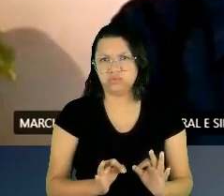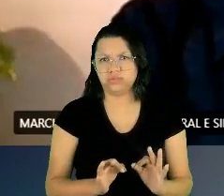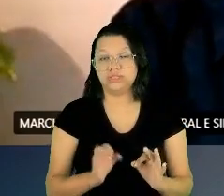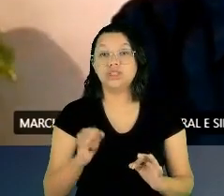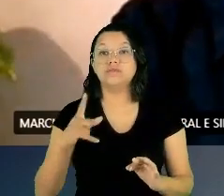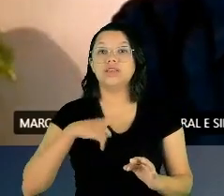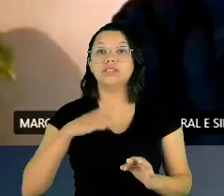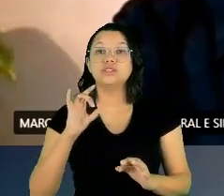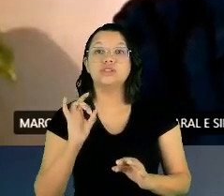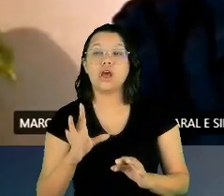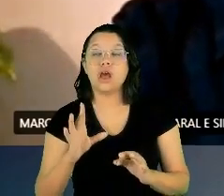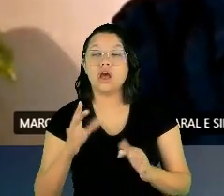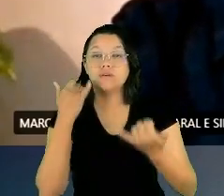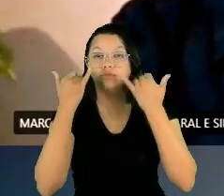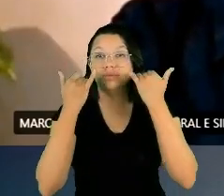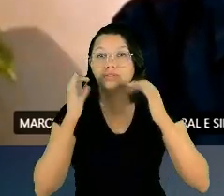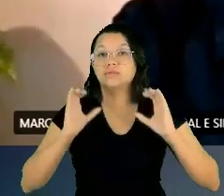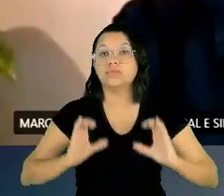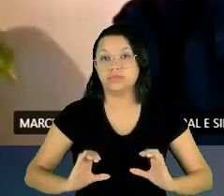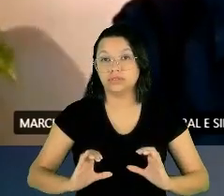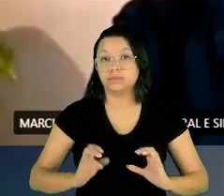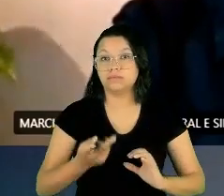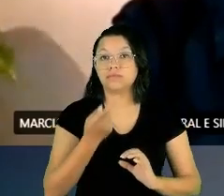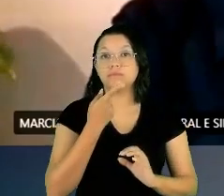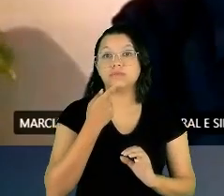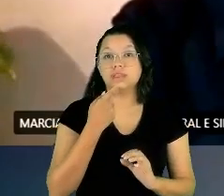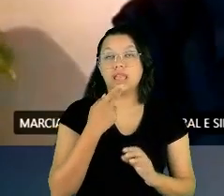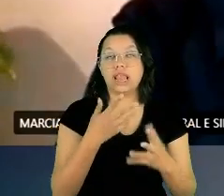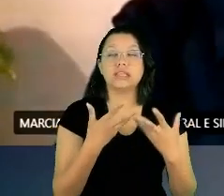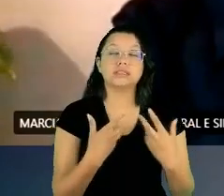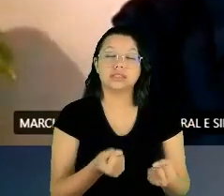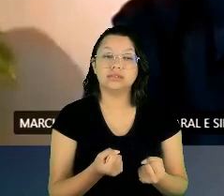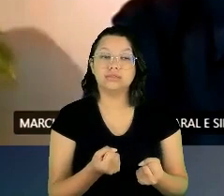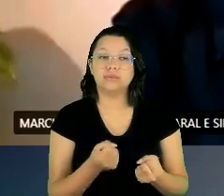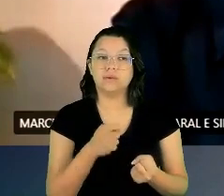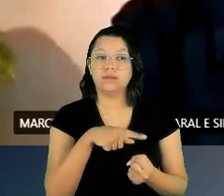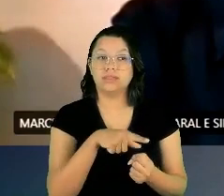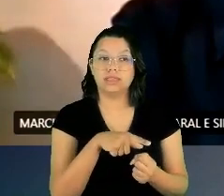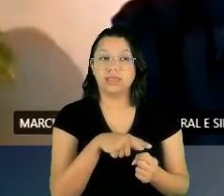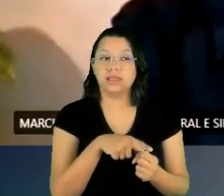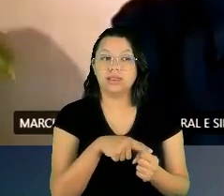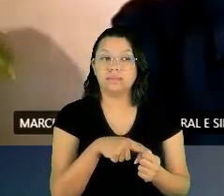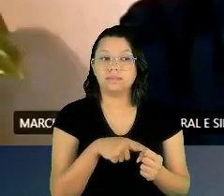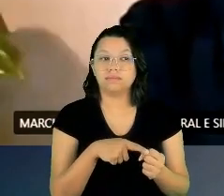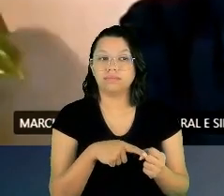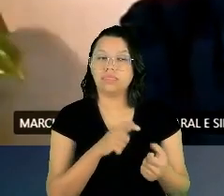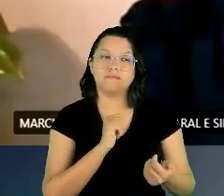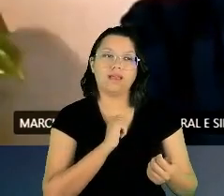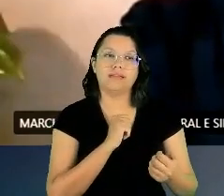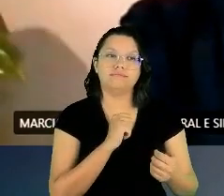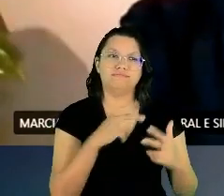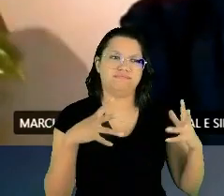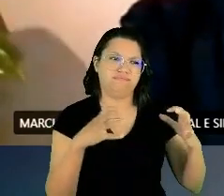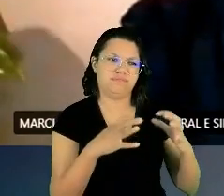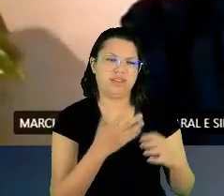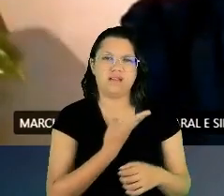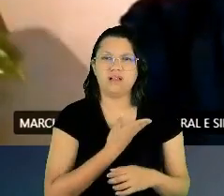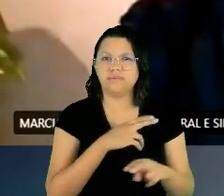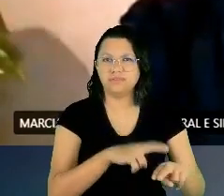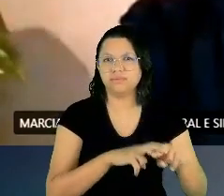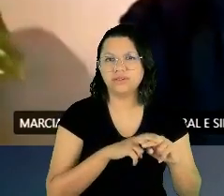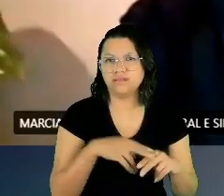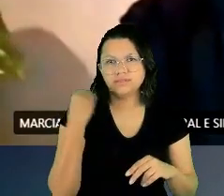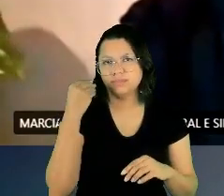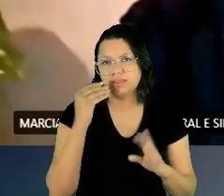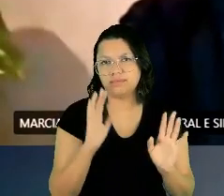o dado comportamental, eu poderia dizer que ele aceitou a proposta injusta do amigo para não brigar. Eu vou brigar com meu amigo por causa de um estudo, né, por causa do